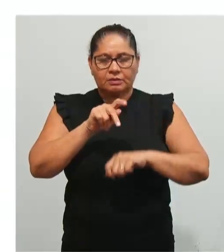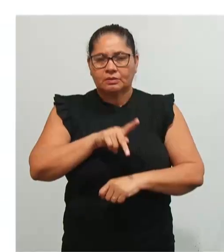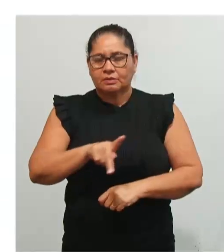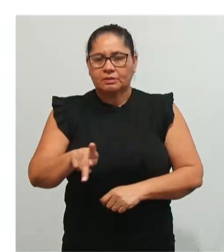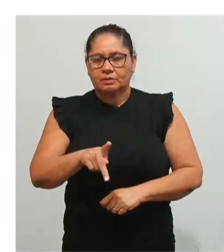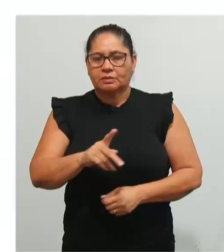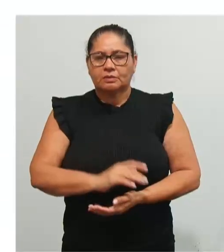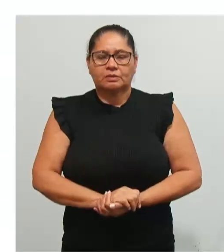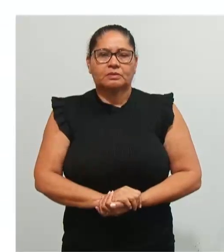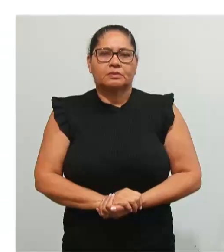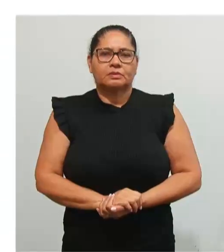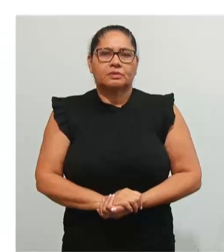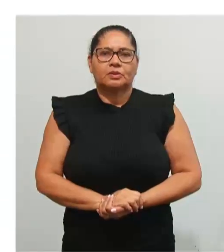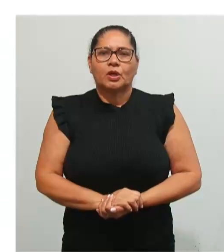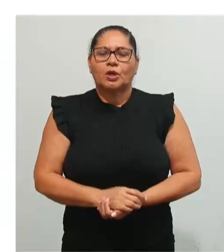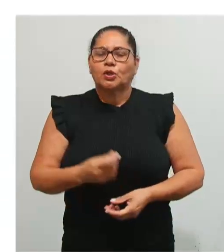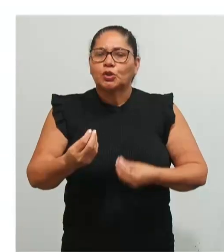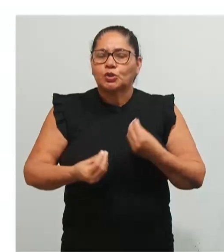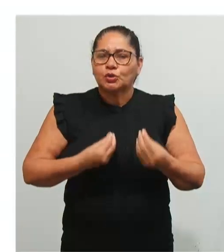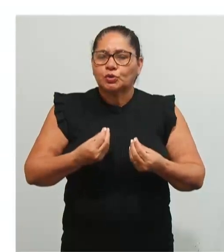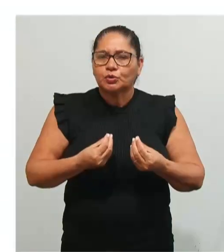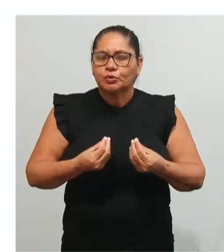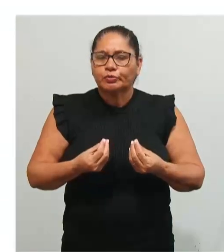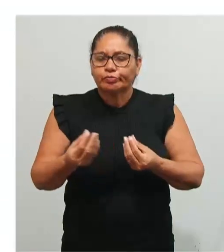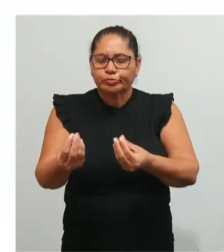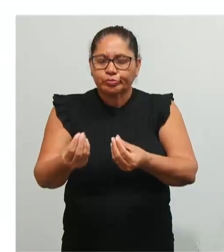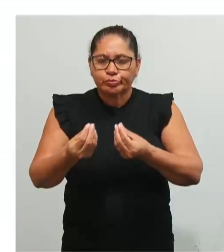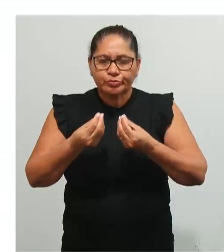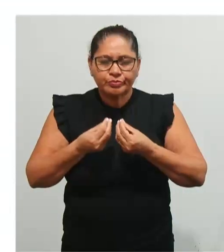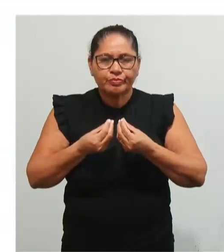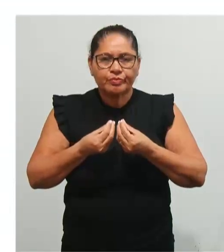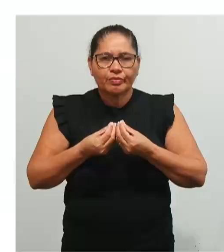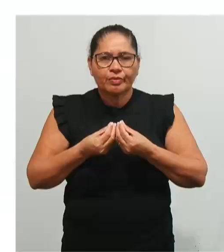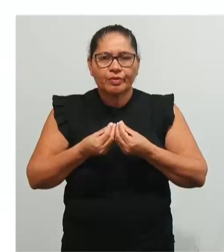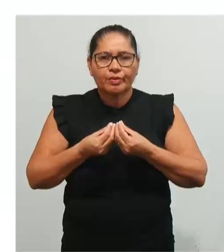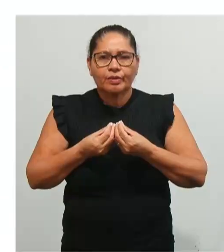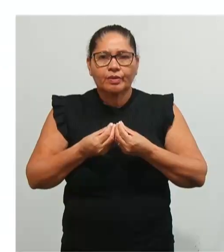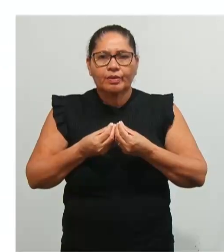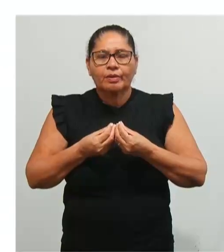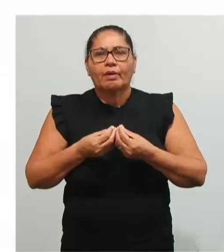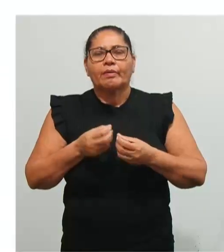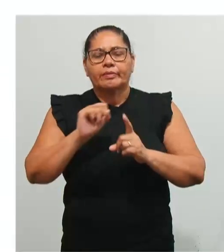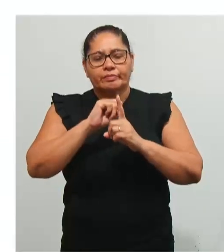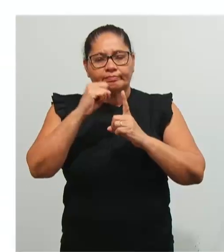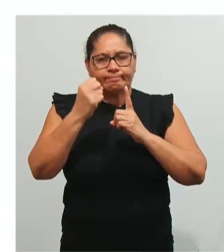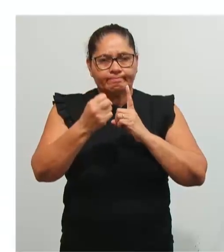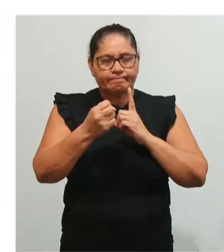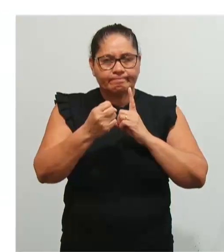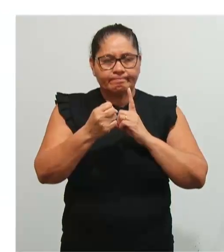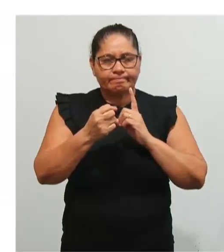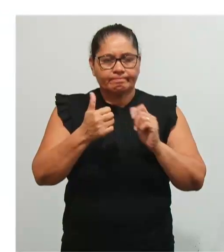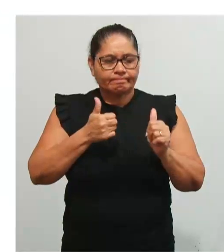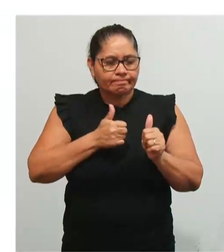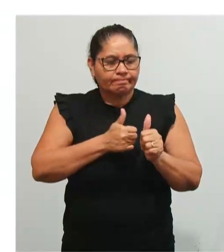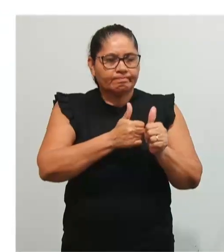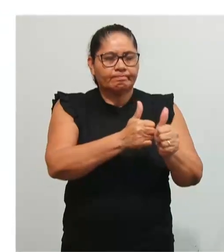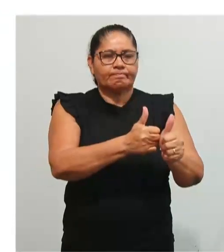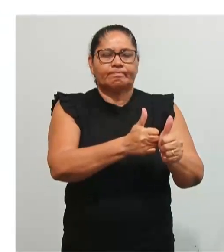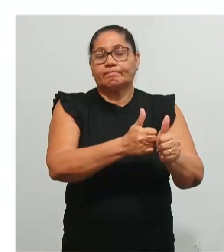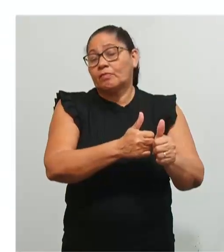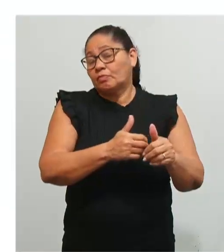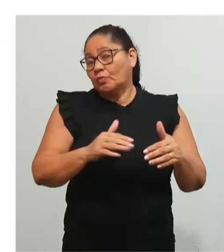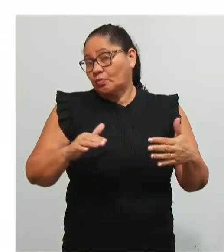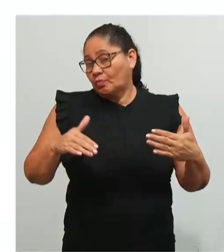em relação à arrecadação e às despesas estão disponíveis para que a sociedade possa fazer acompanhamento e liberações, ou